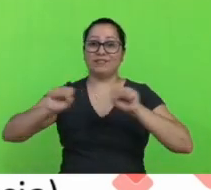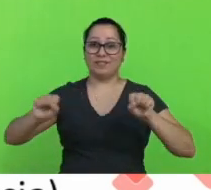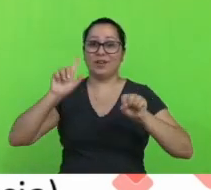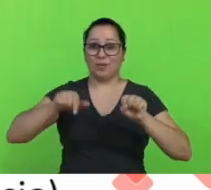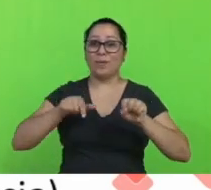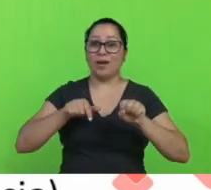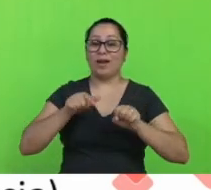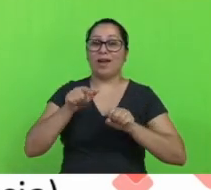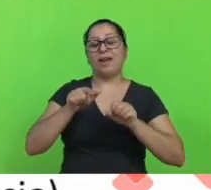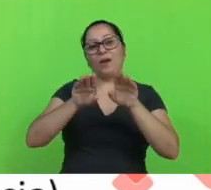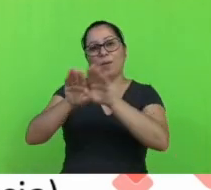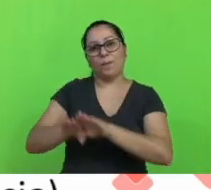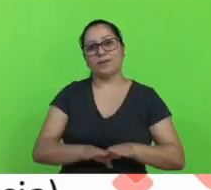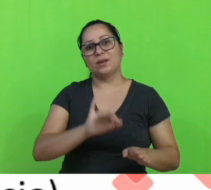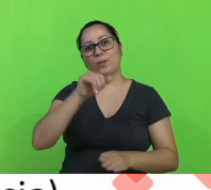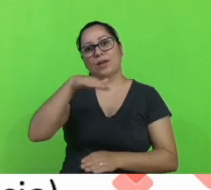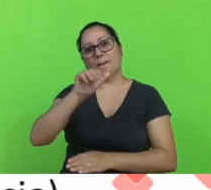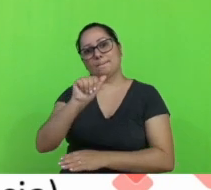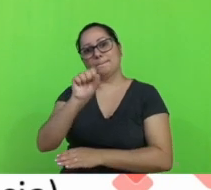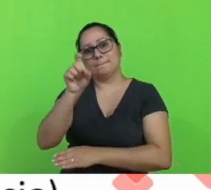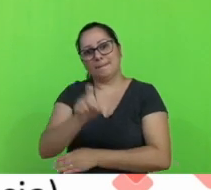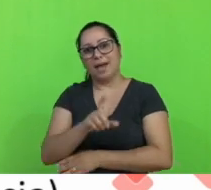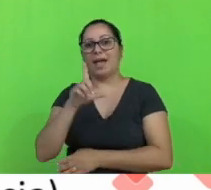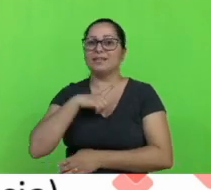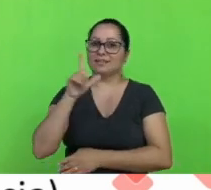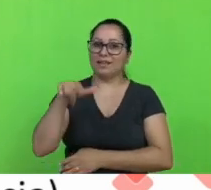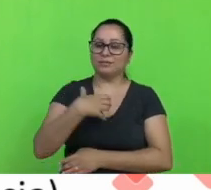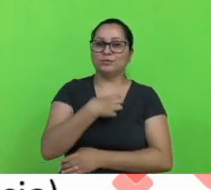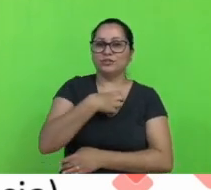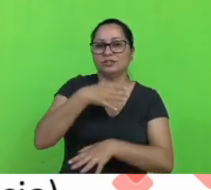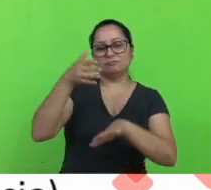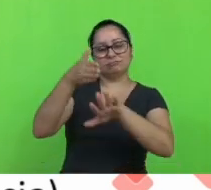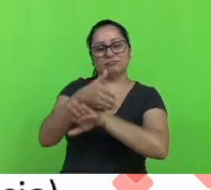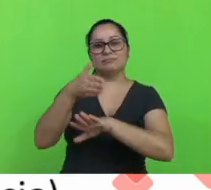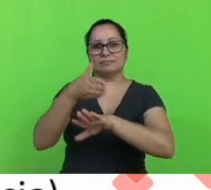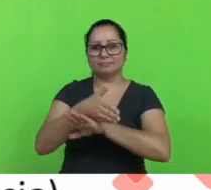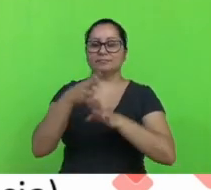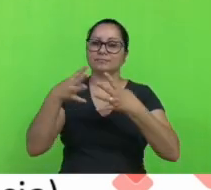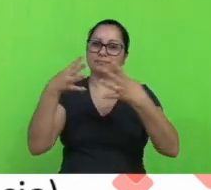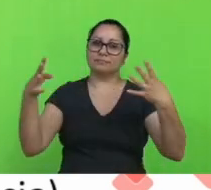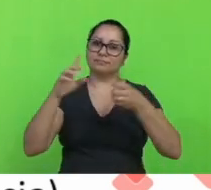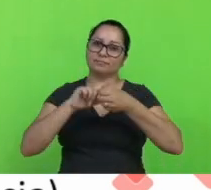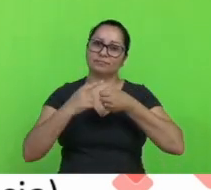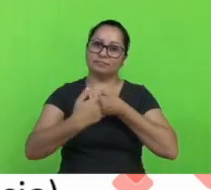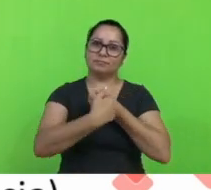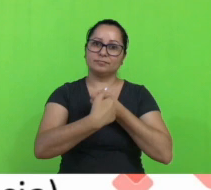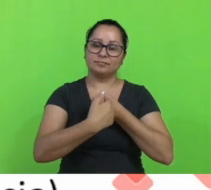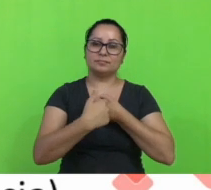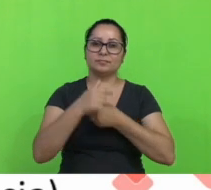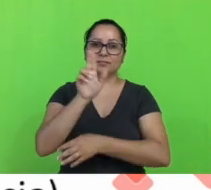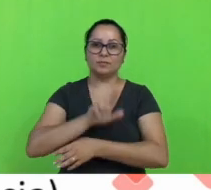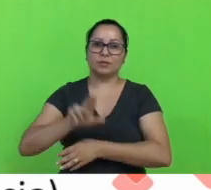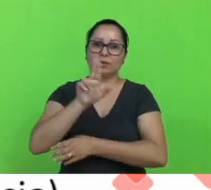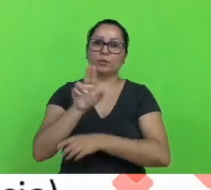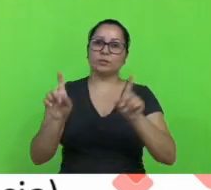sem fio é o padrão IMAX, né, que é uma forma de acesso a uma rede